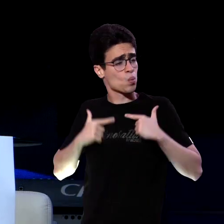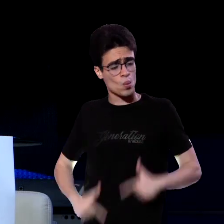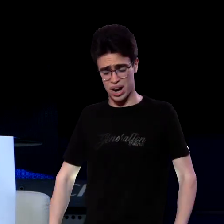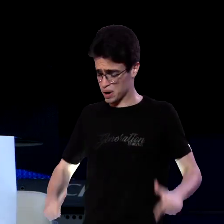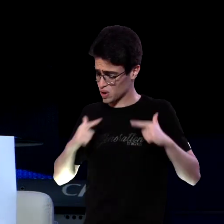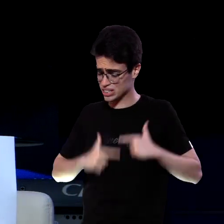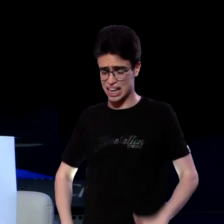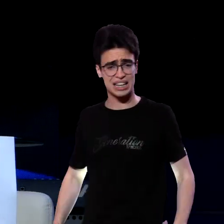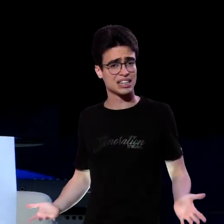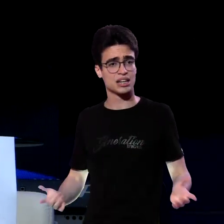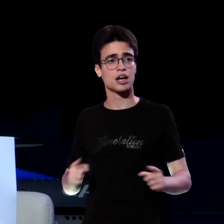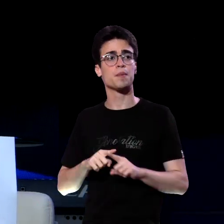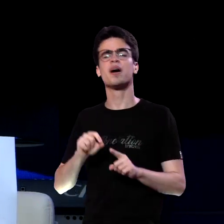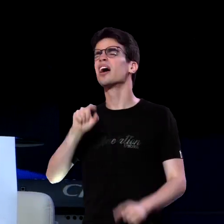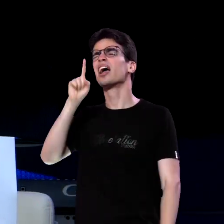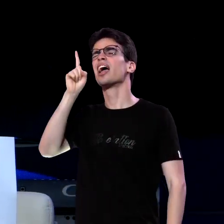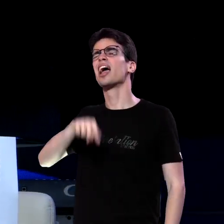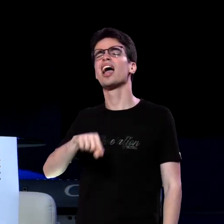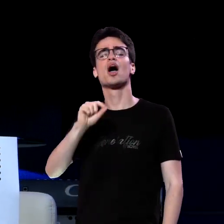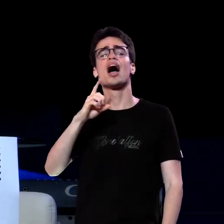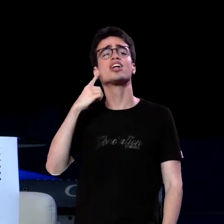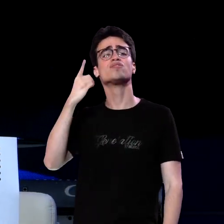nosso advogado no Novo Testamento?